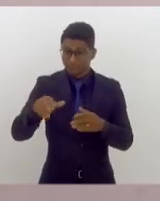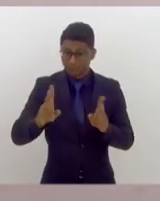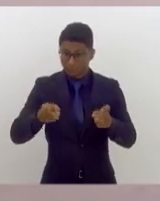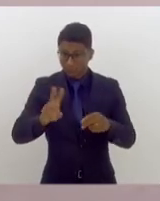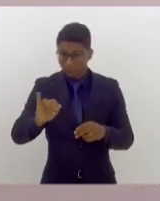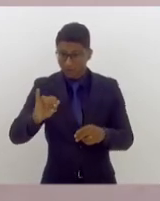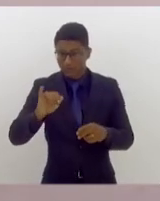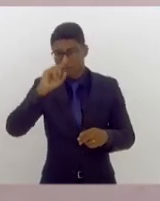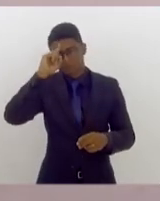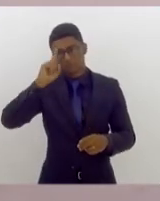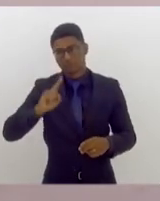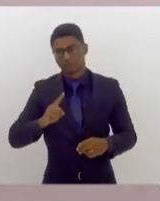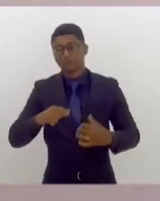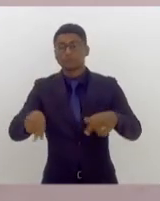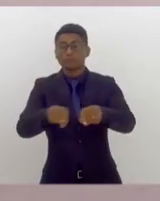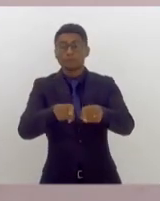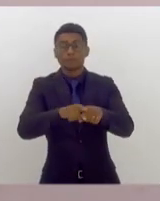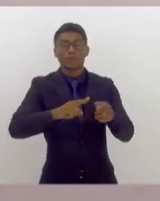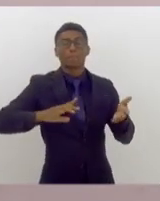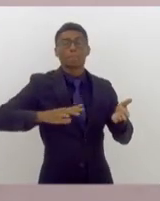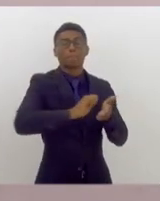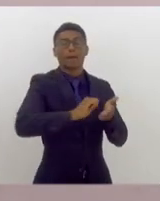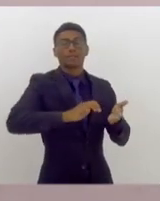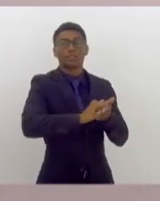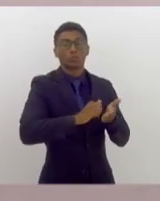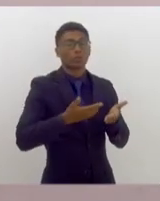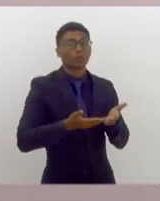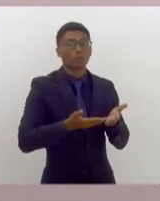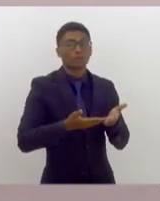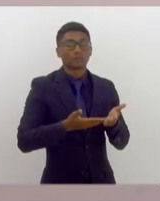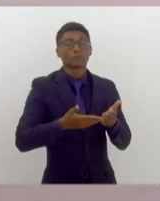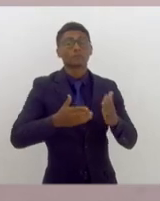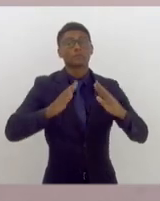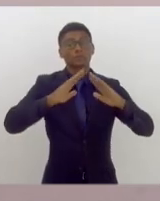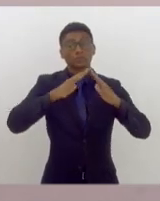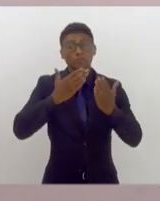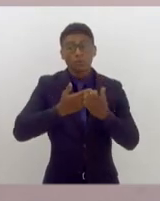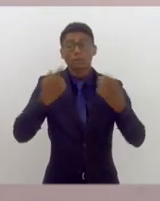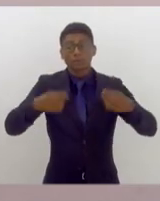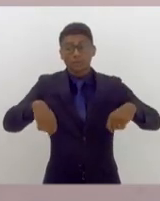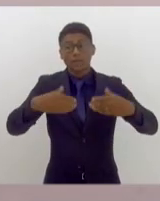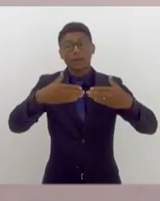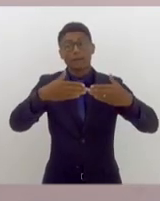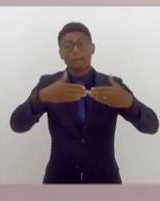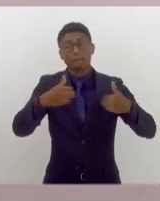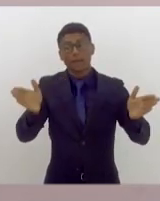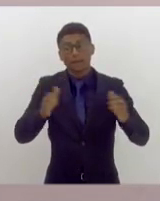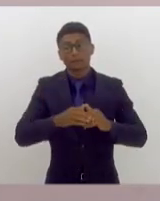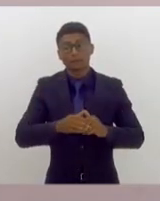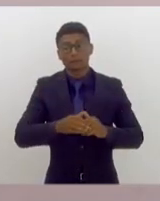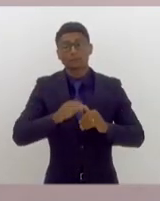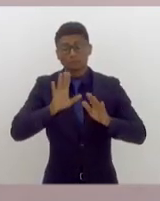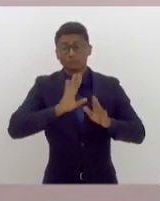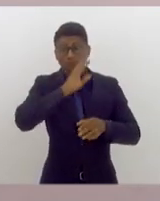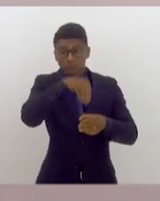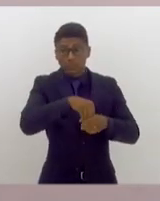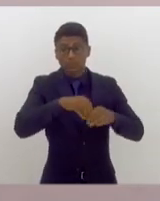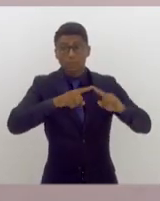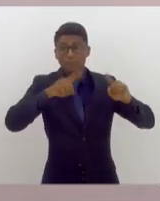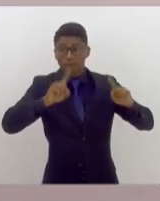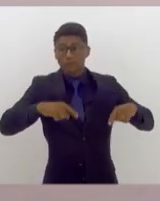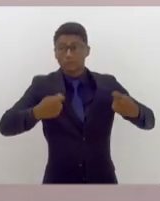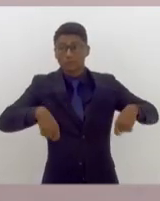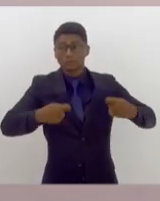processo de matrícula. A gente tem insistido que as escolas deveriam estar abertas no processo de matrícula, mas para isso precisa ter profissional. Não dá para o diretor,